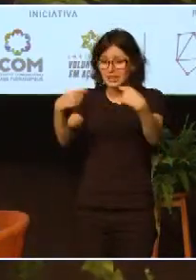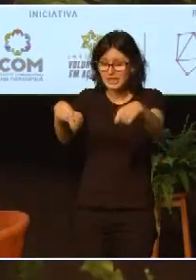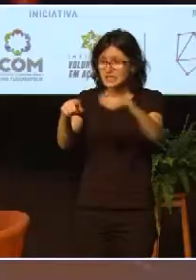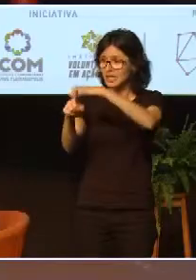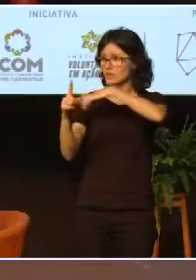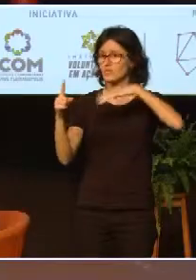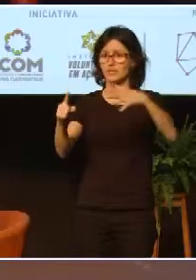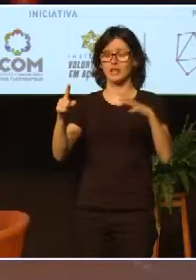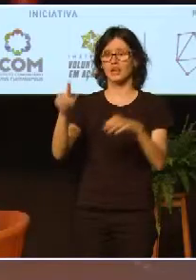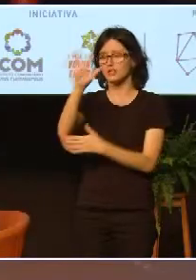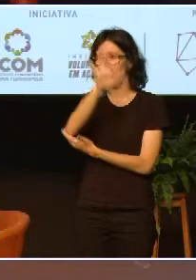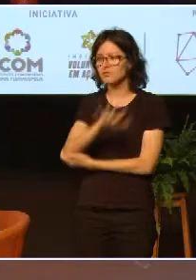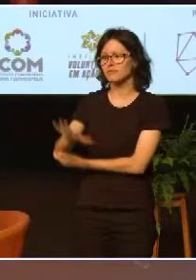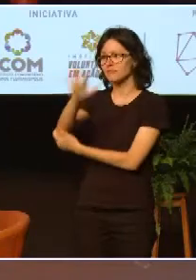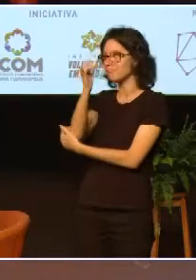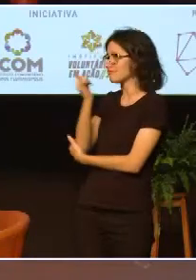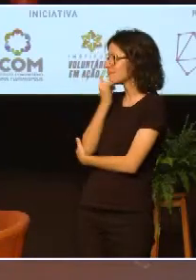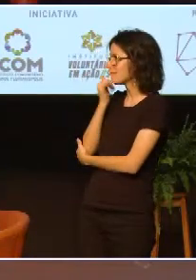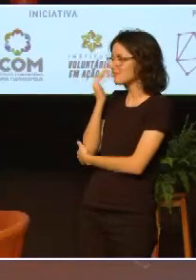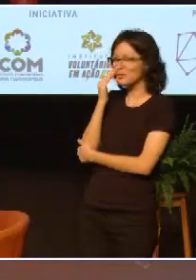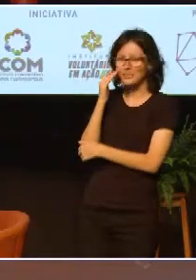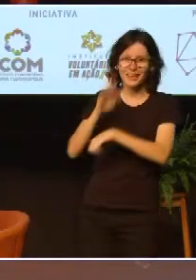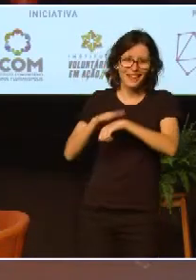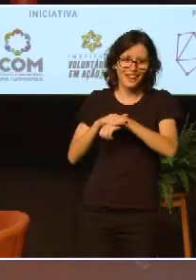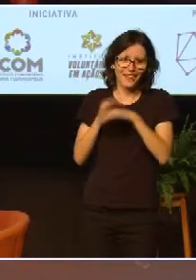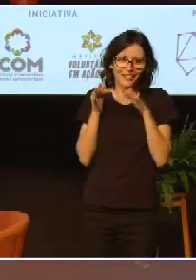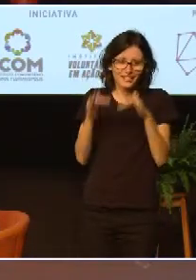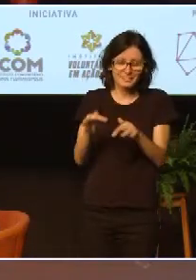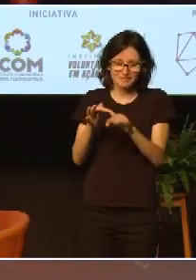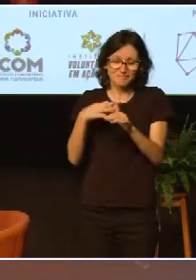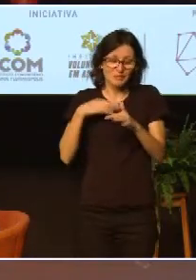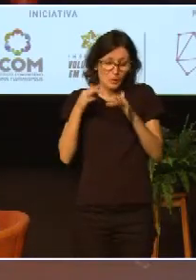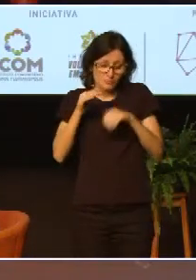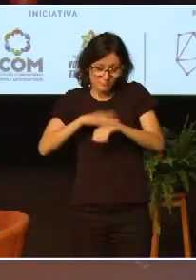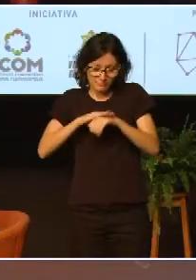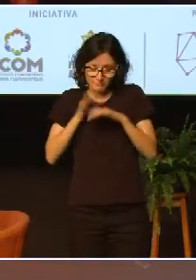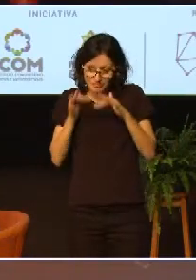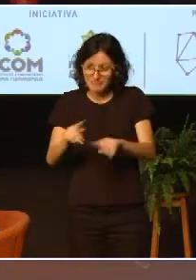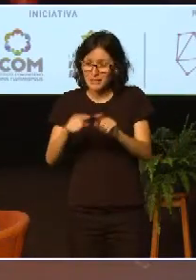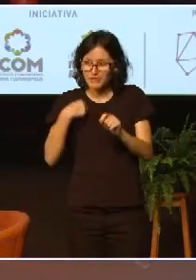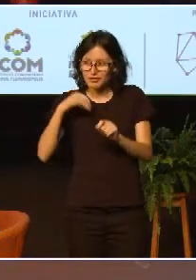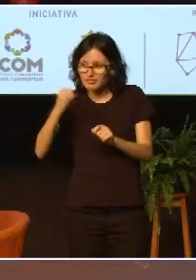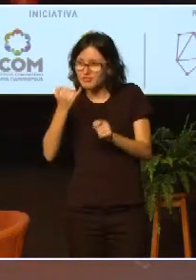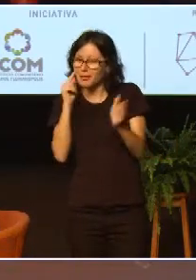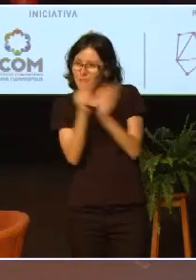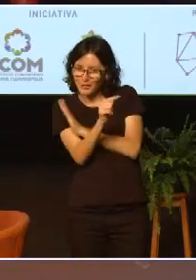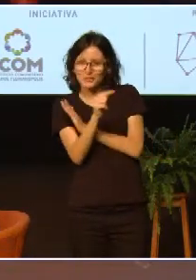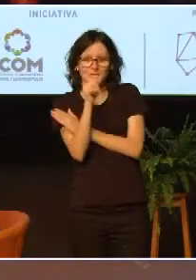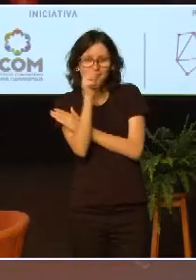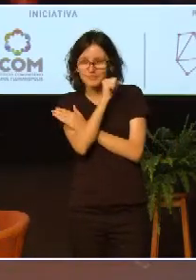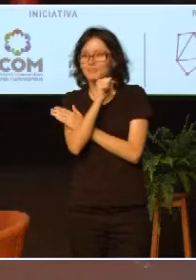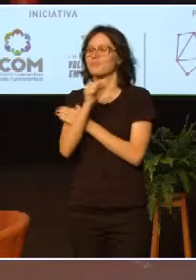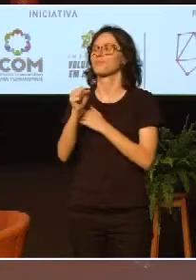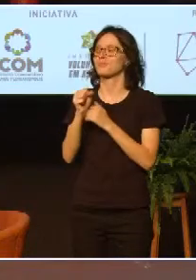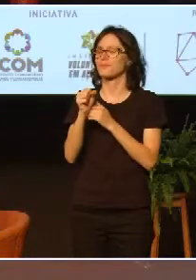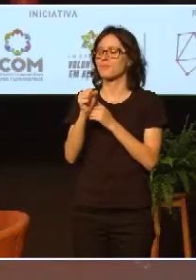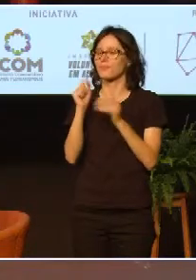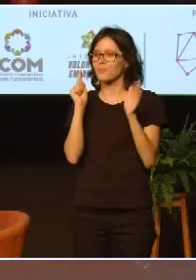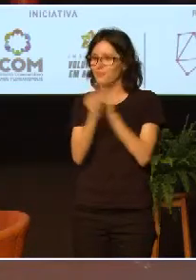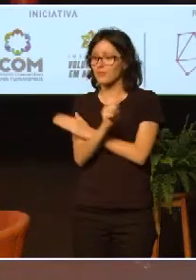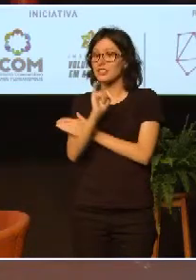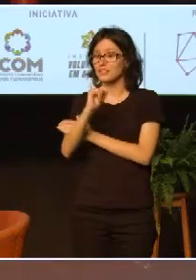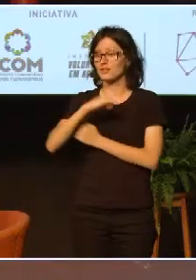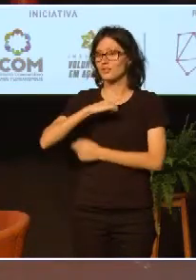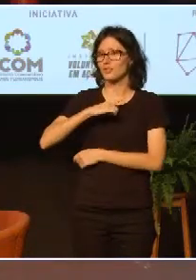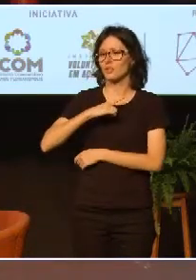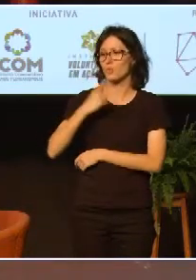sociedade. Desculpa, eu sei que... Muito obrigado. O tempo acabou, mas eu vou fazer uma pergunta bem rápida para cada uma de vocês. Começando por você, Adriana. Se você